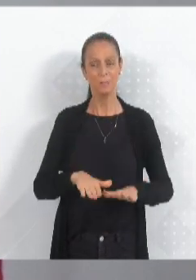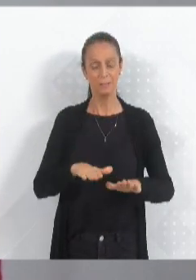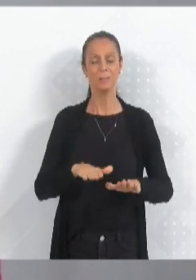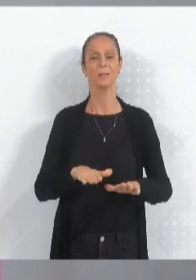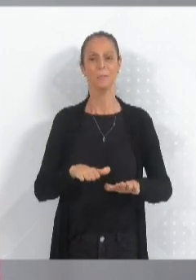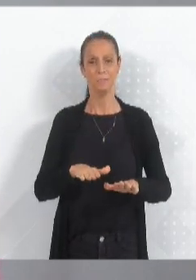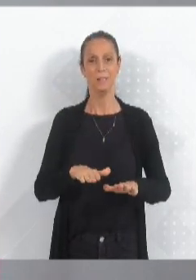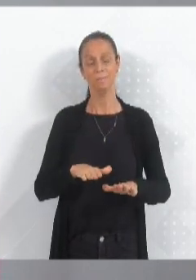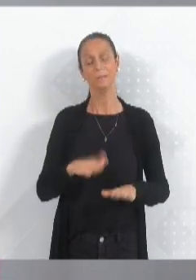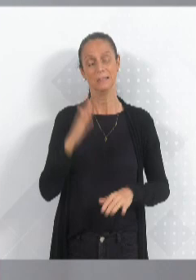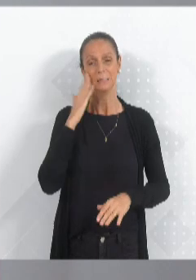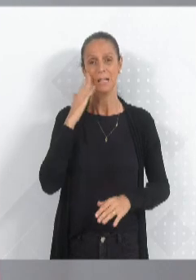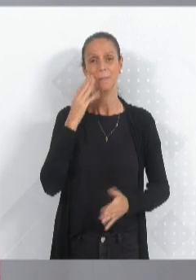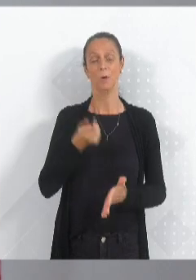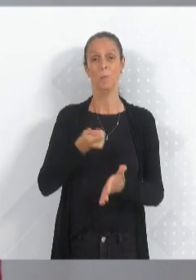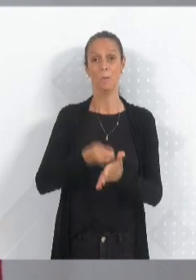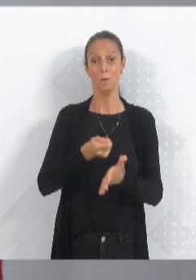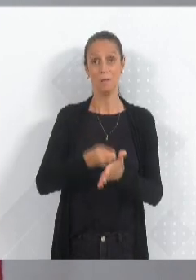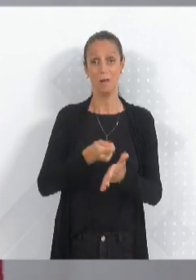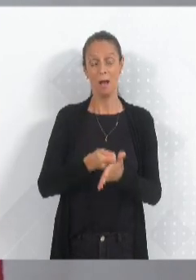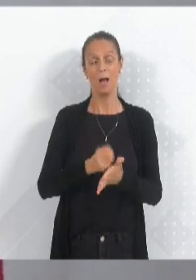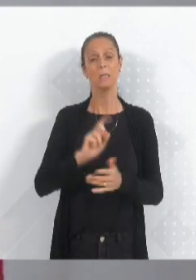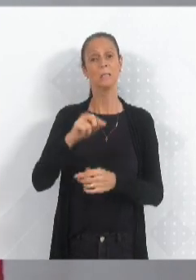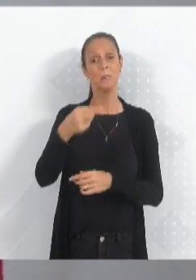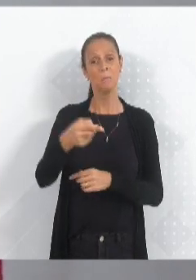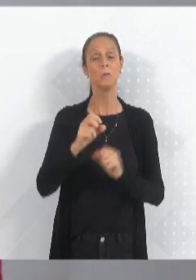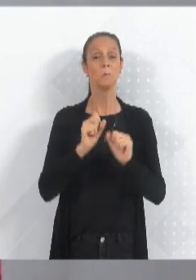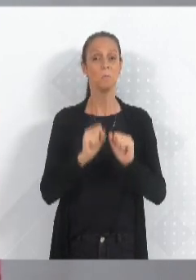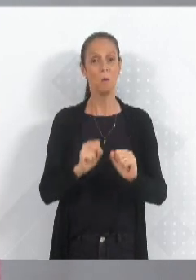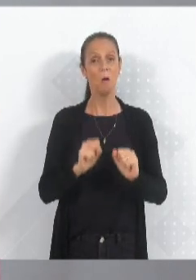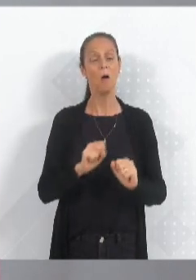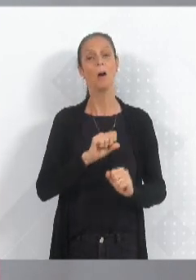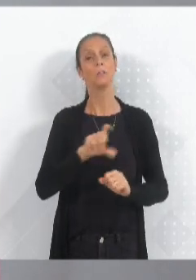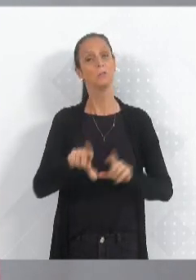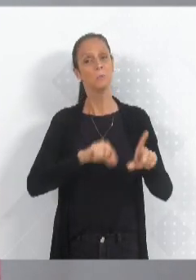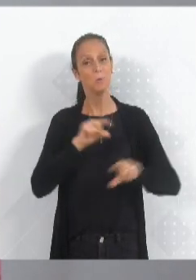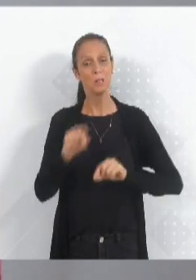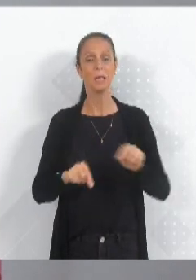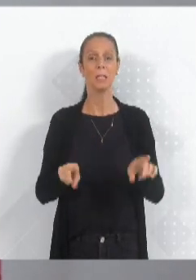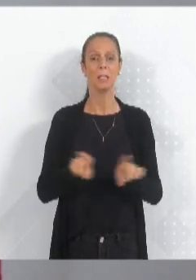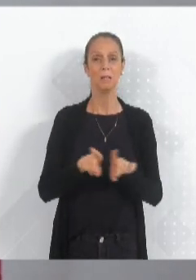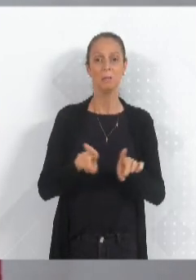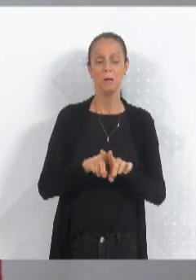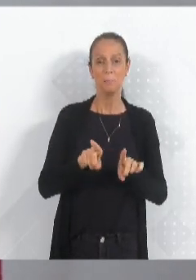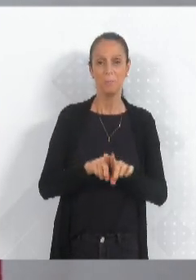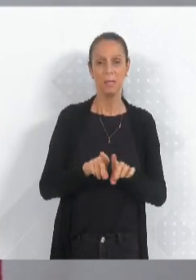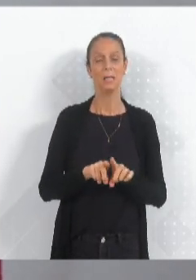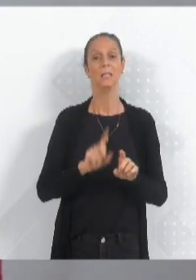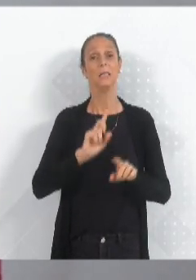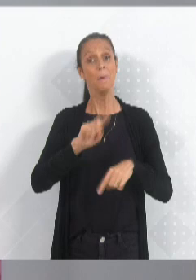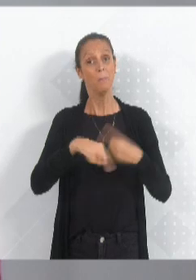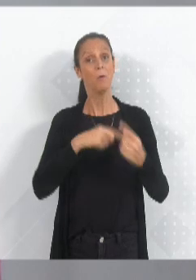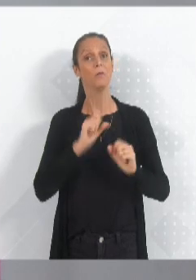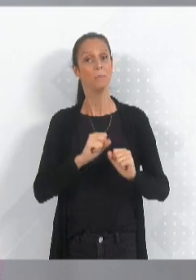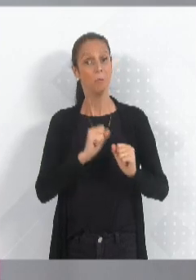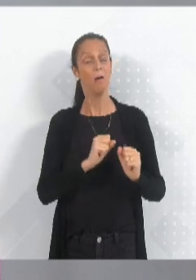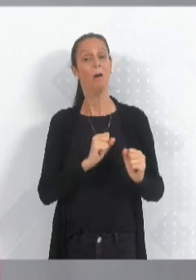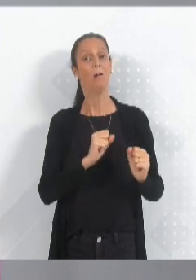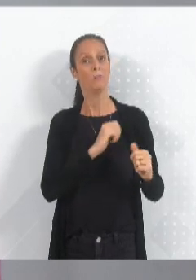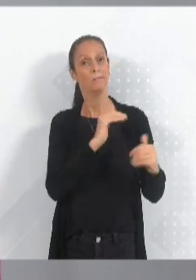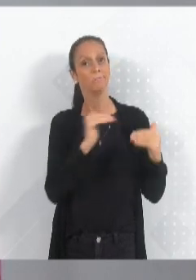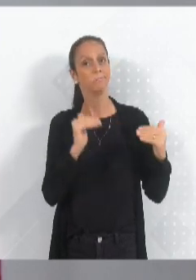militar obrigatório podendo obviamente seguir a carreira chegando aí a outras graduações cabo Terceiro Sargento né